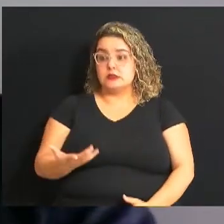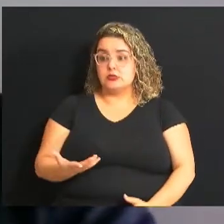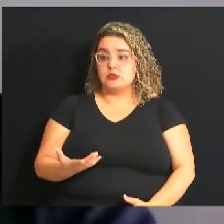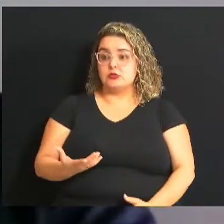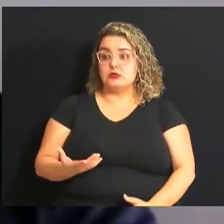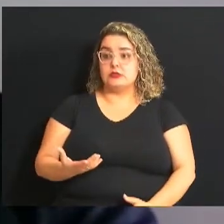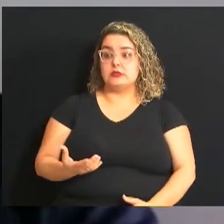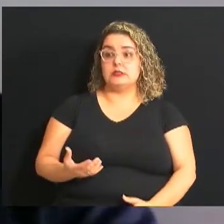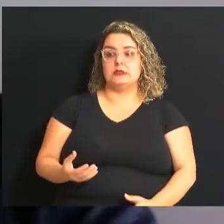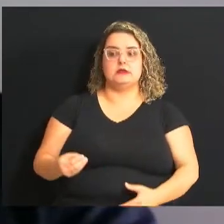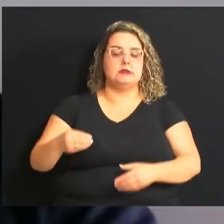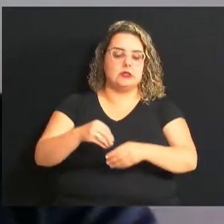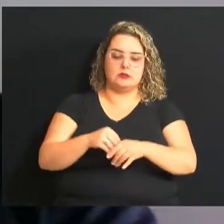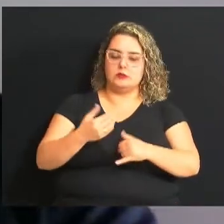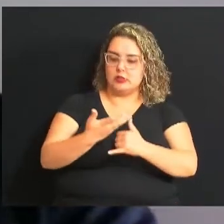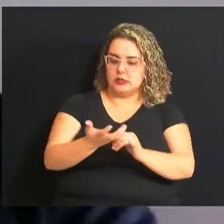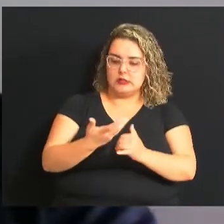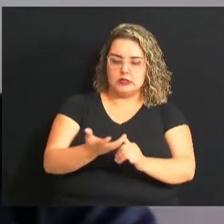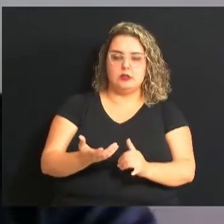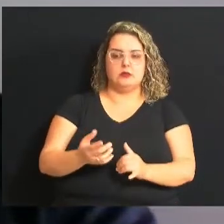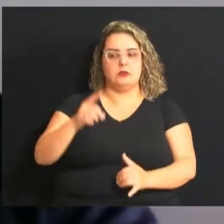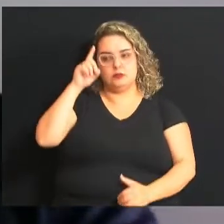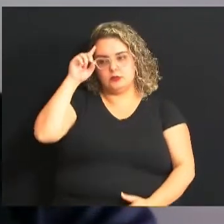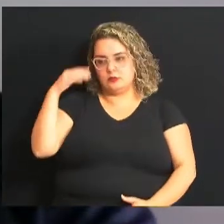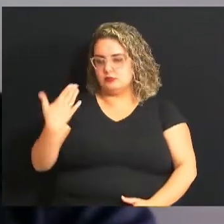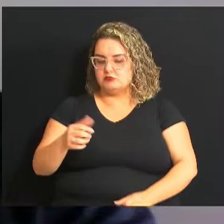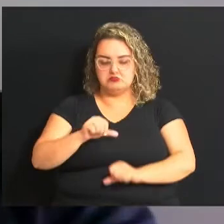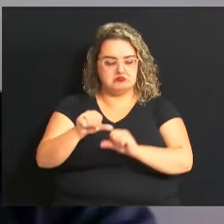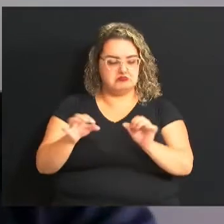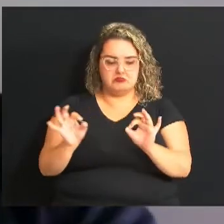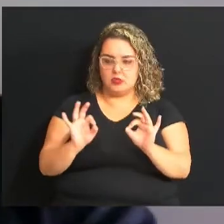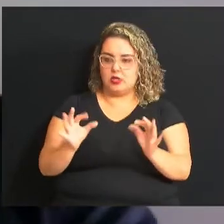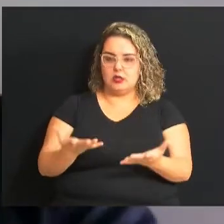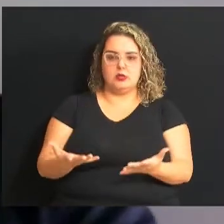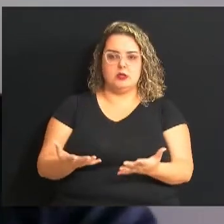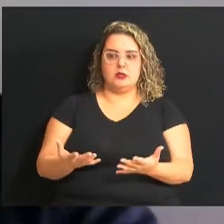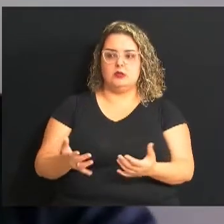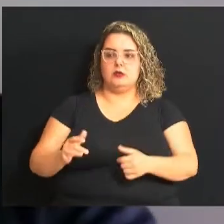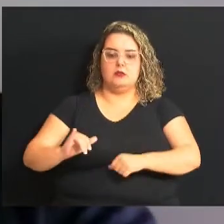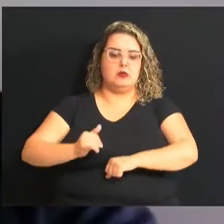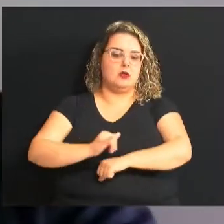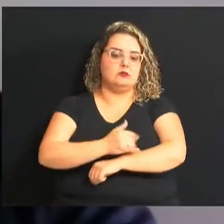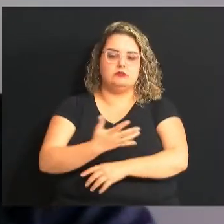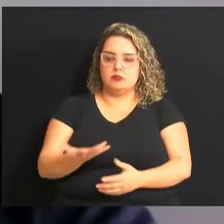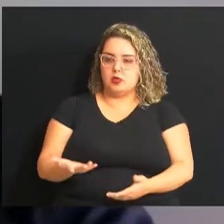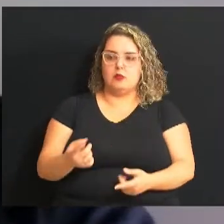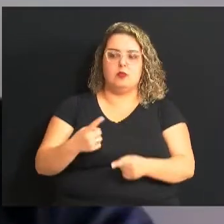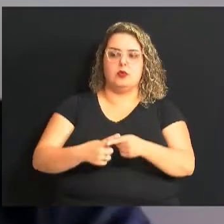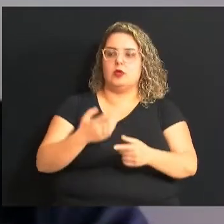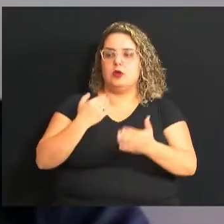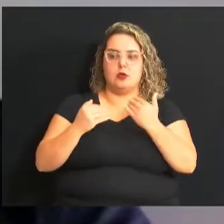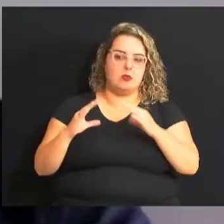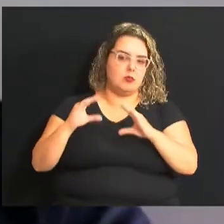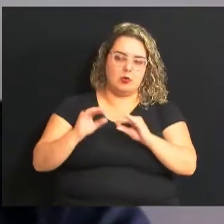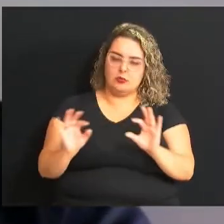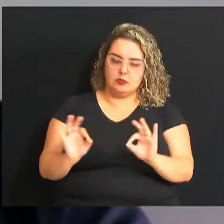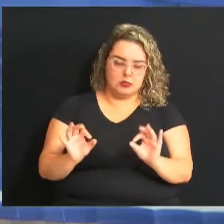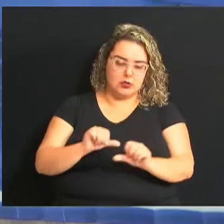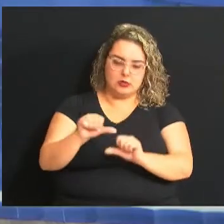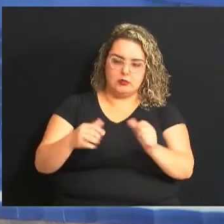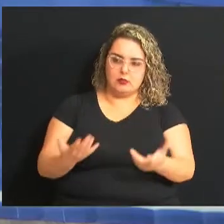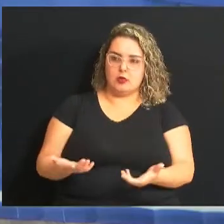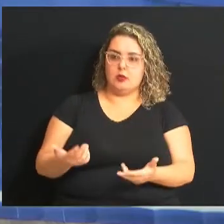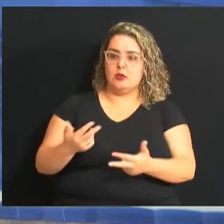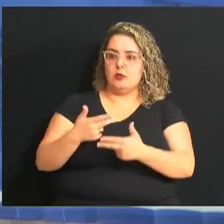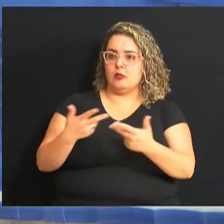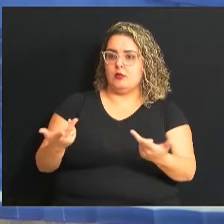calorias diárias, não muda nada, tá? Não aumenta, você não vai ganhar gordura porque você comeu o carboidrato à noite. Uma coisa que diga